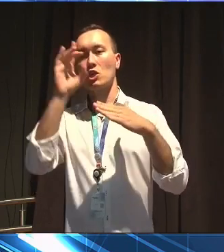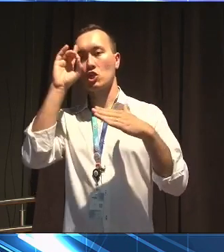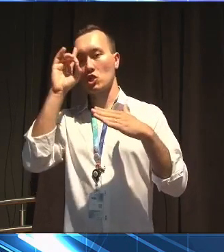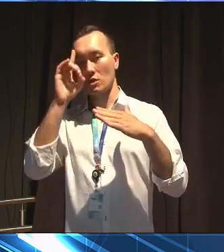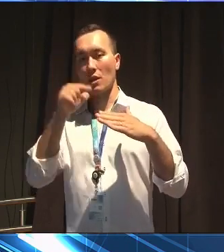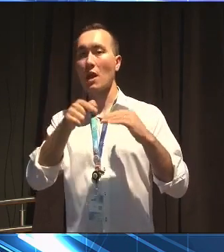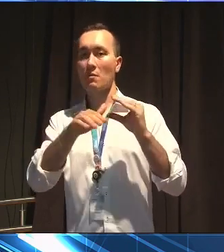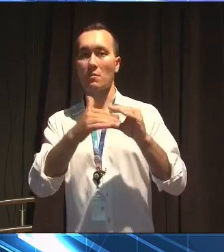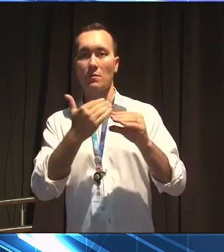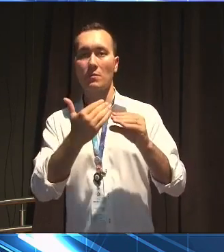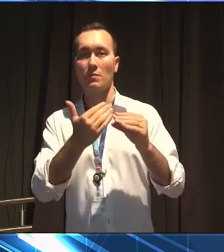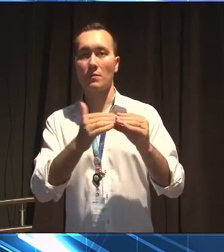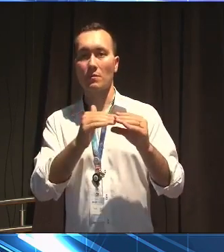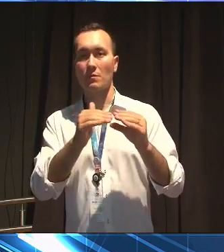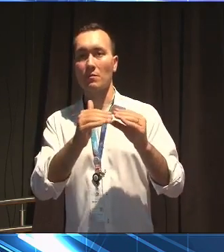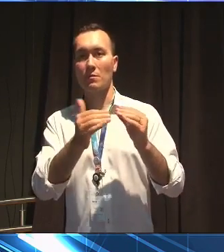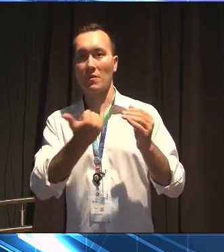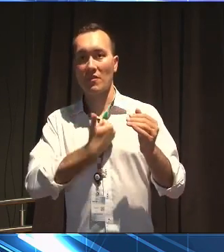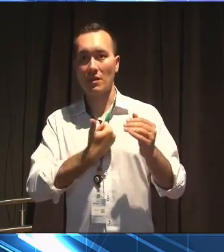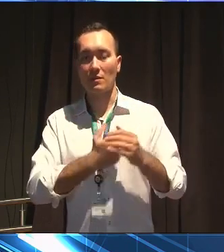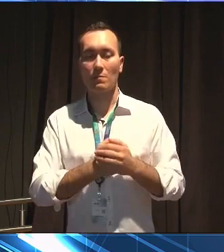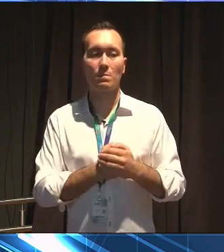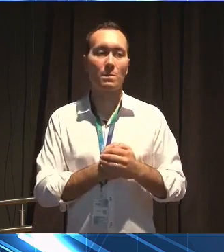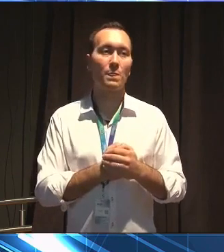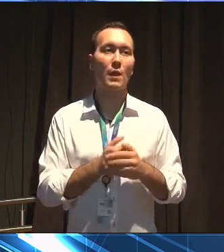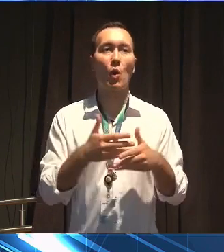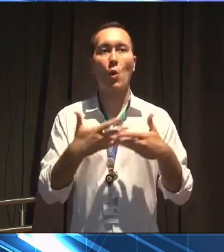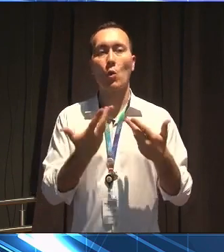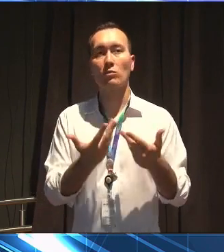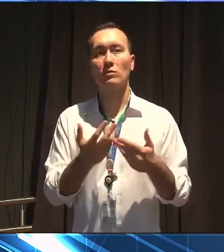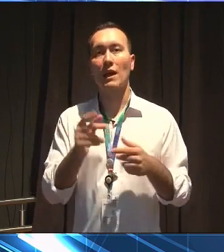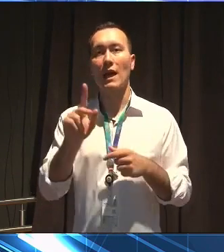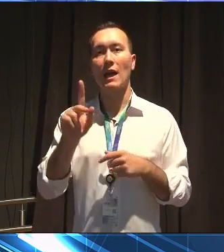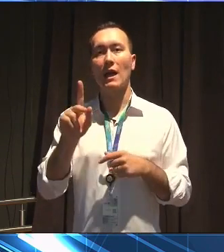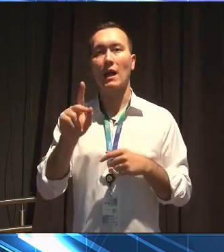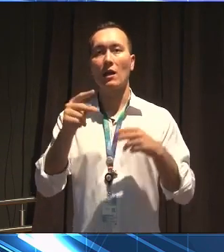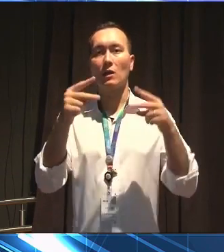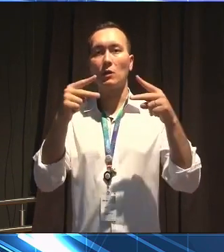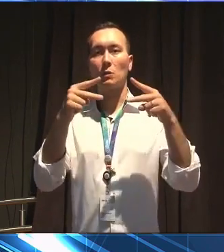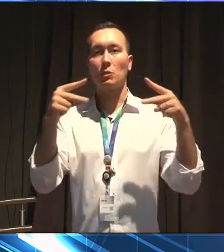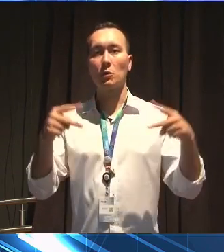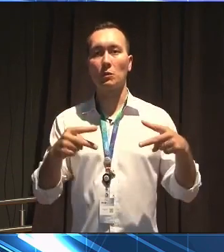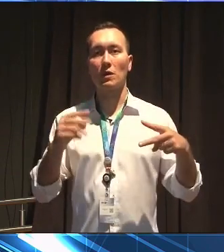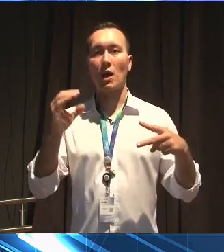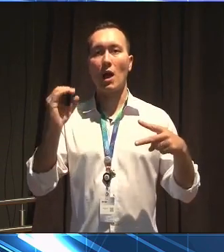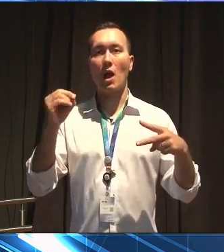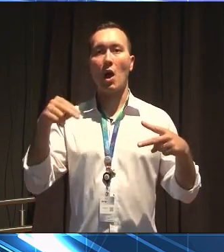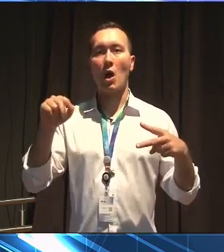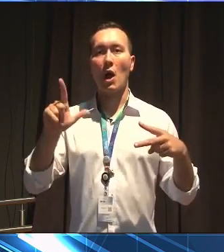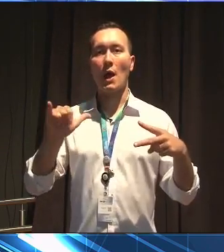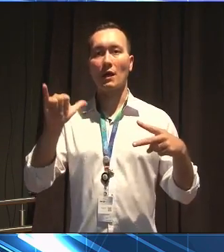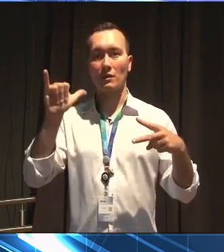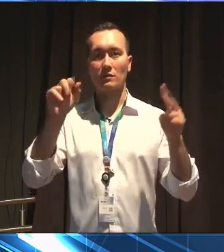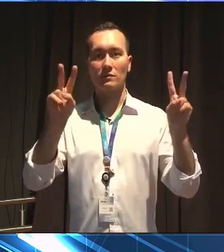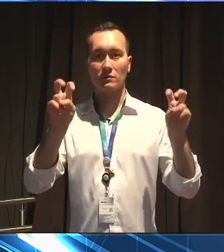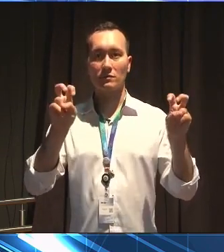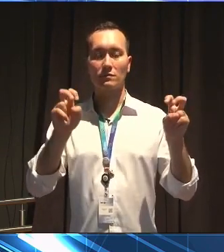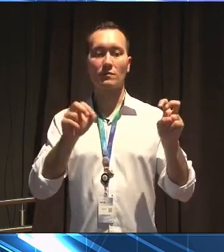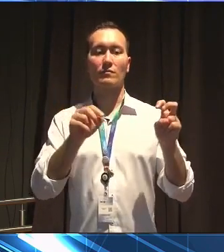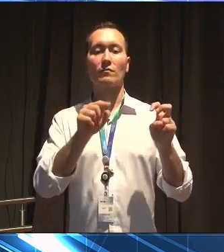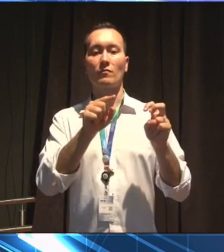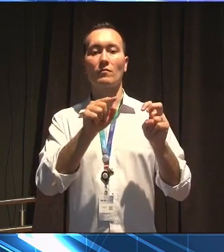é acessível. O browser só envia ele para o back-end, mas